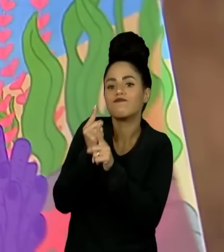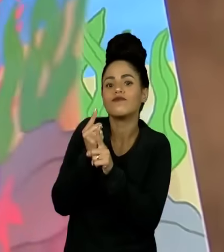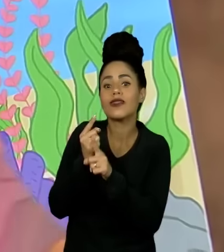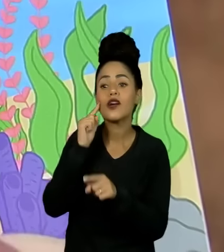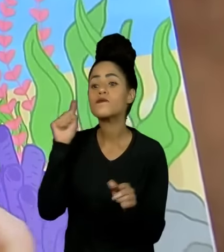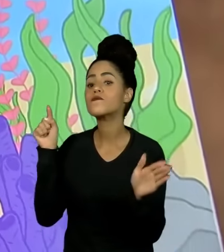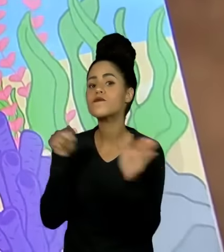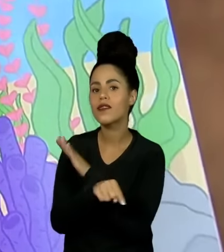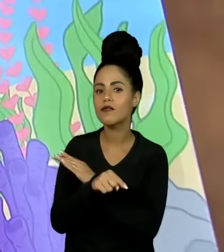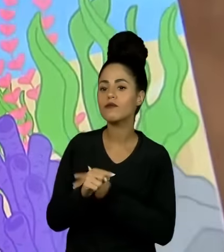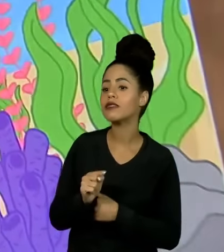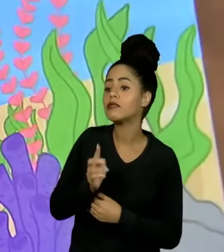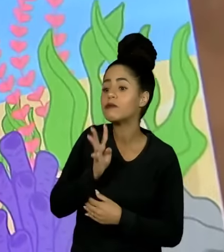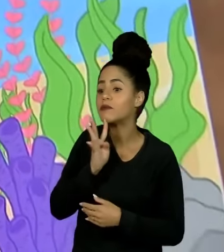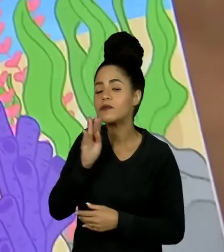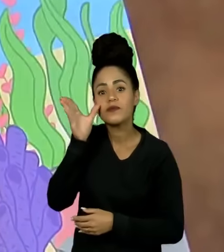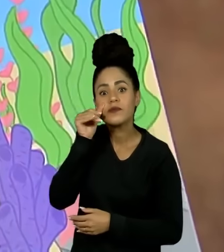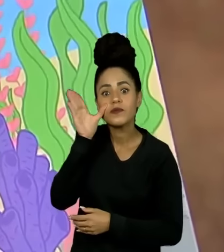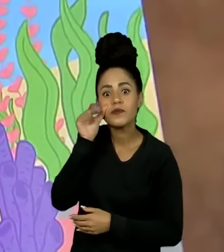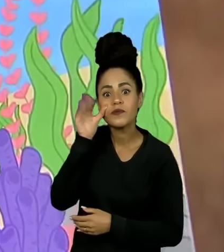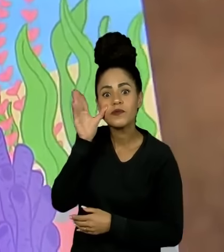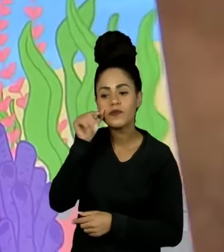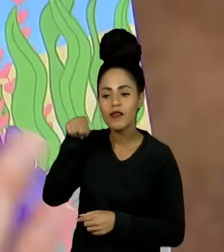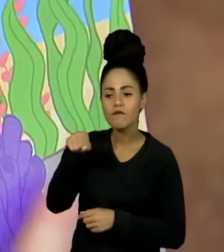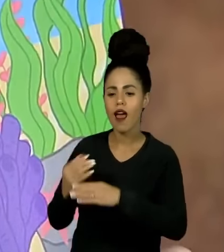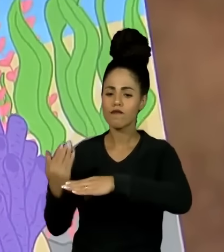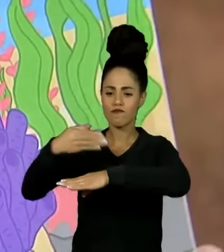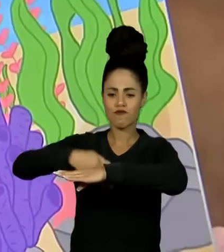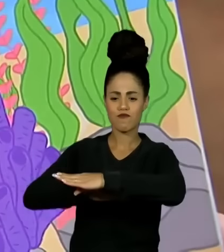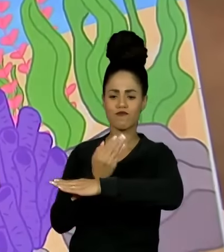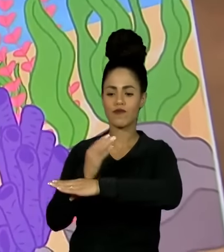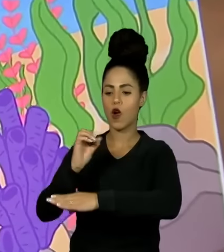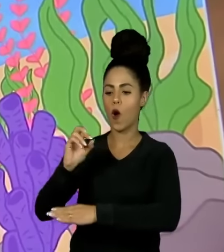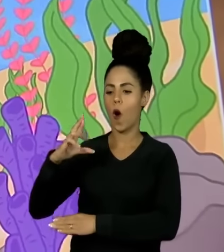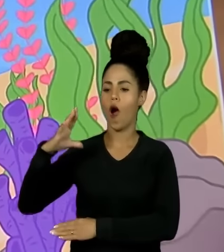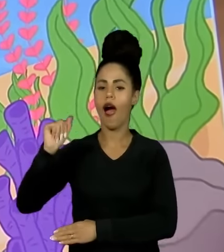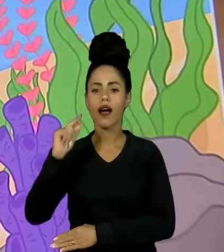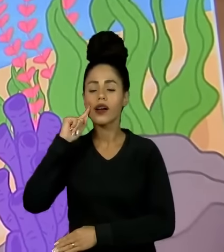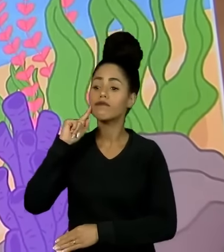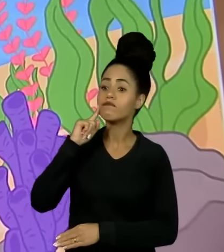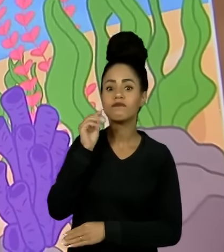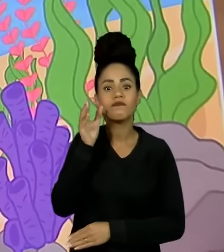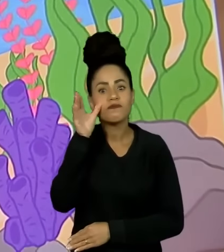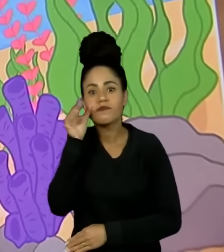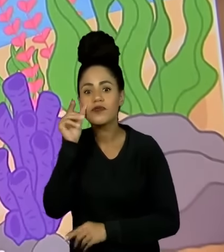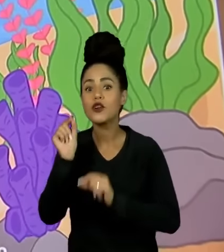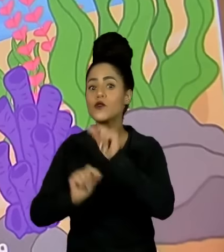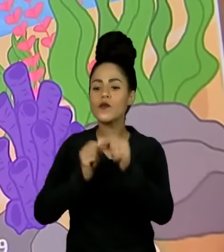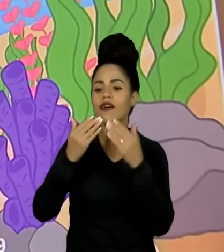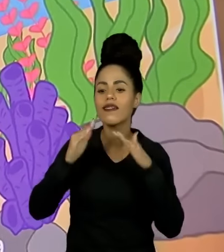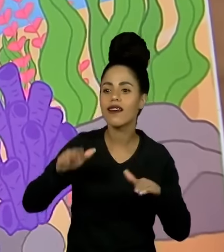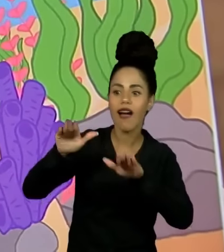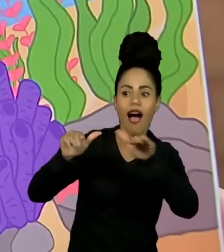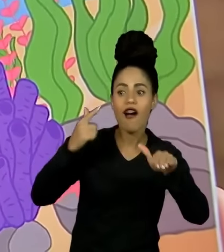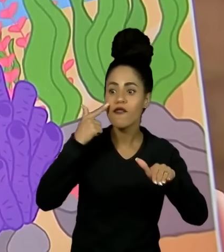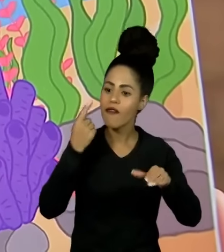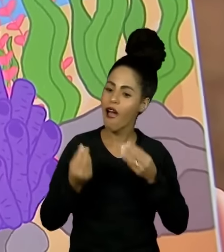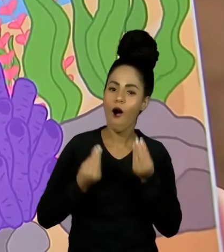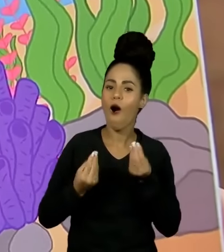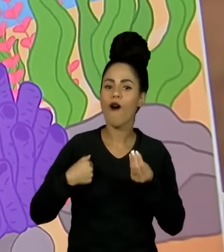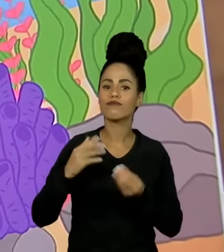perguntando diretamente para uma orca, que não sabe ao certo, e convida as crianças a se juntarem em uma